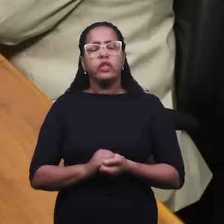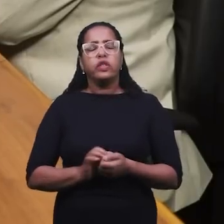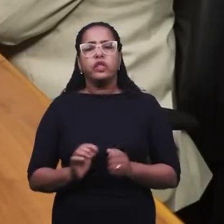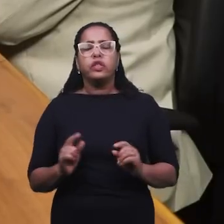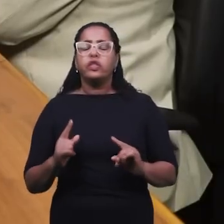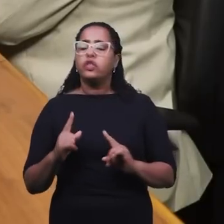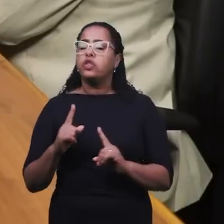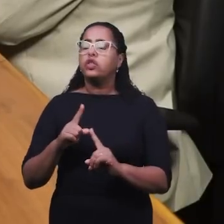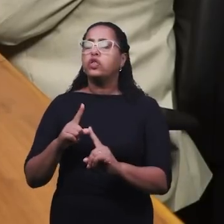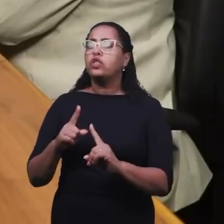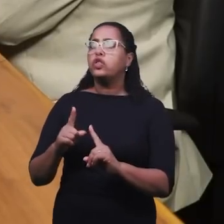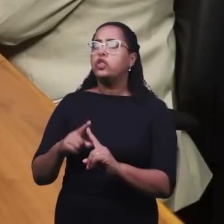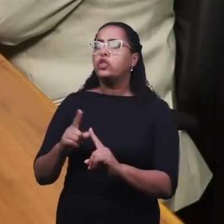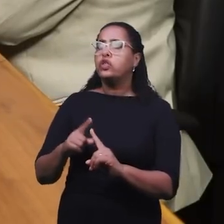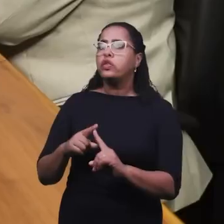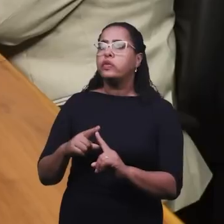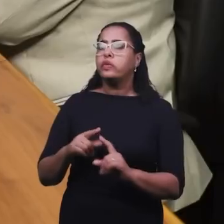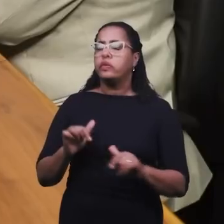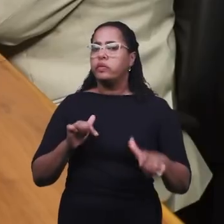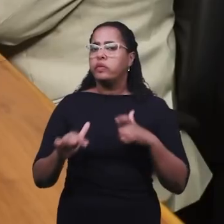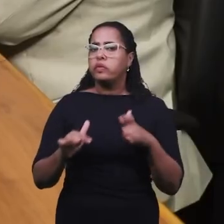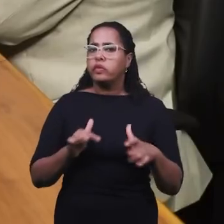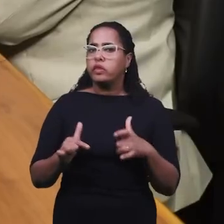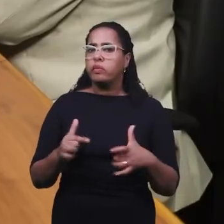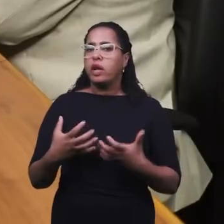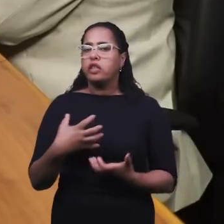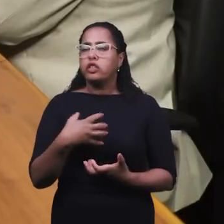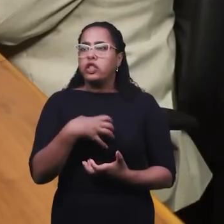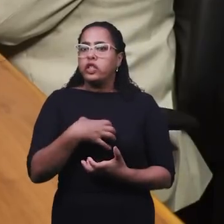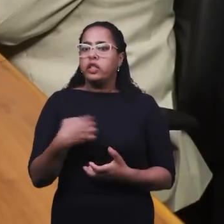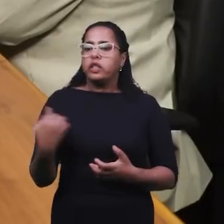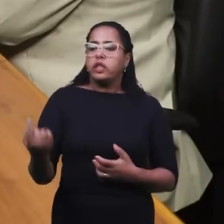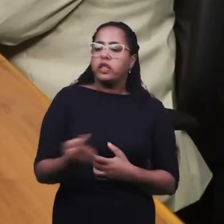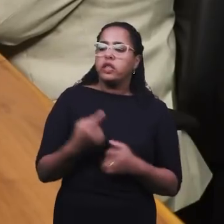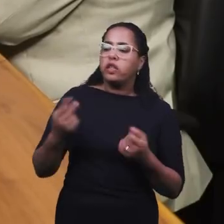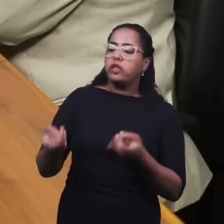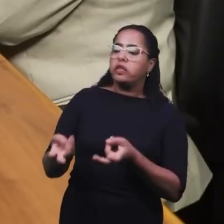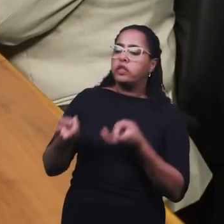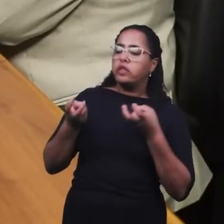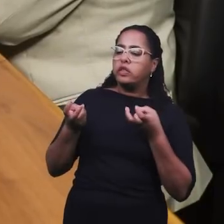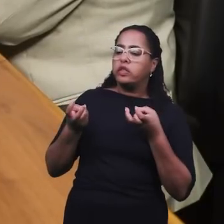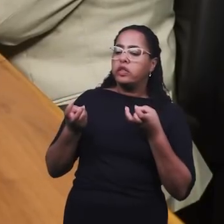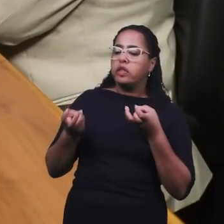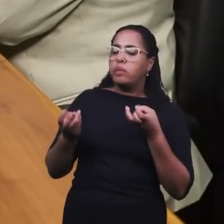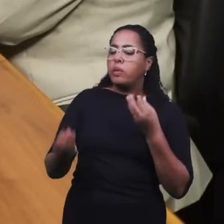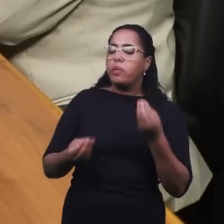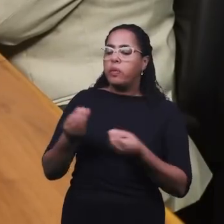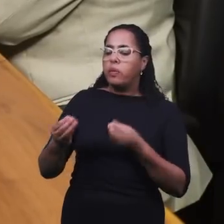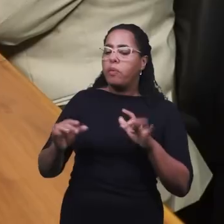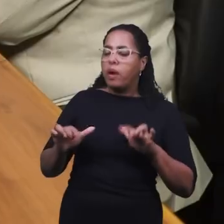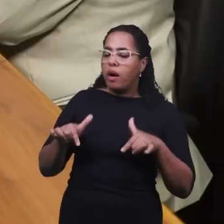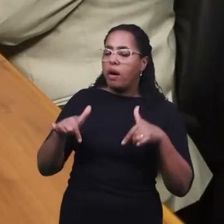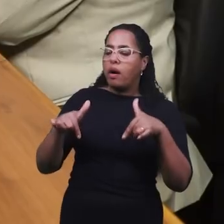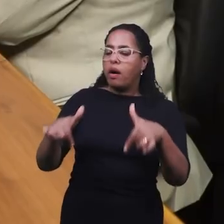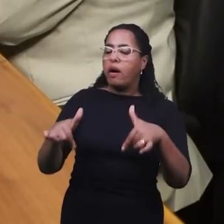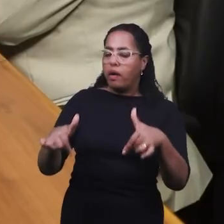foi diácono e teve depois a experiência do ministério. Isso pode acontecer.